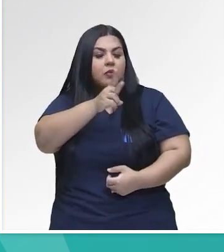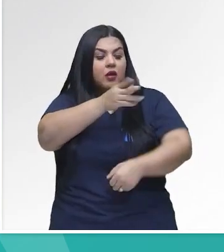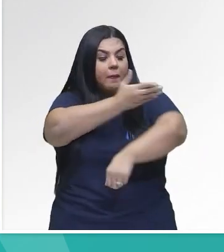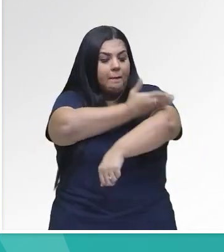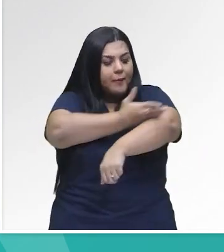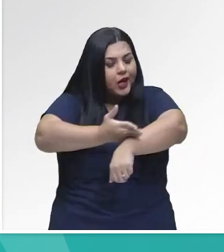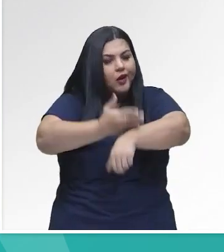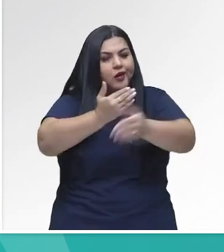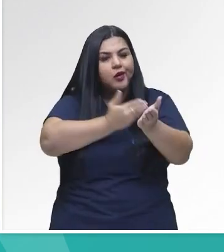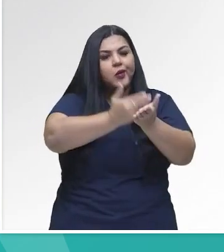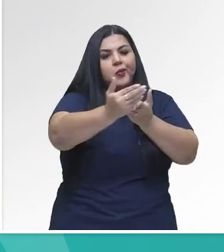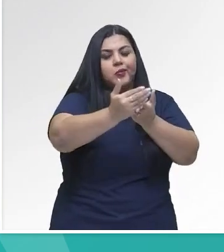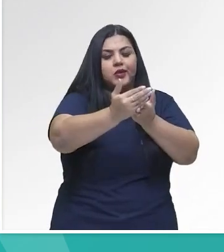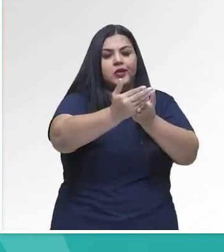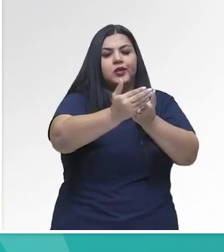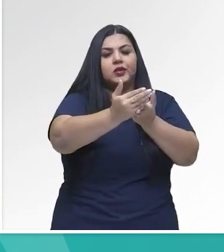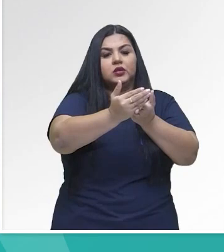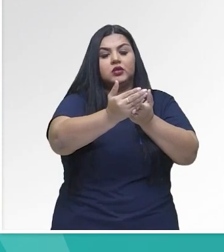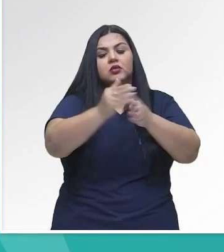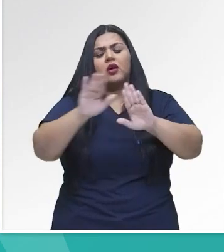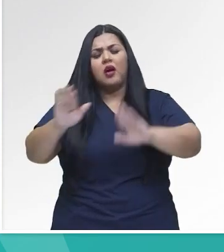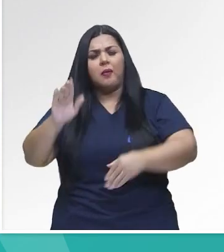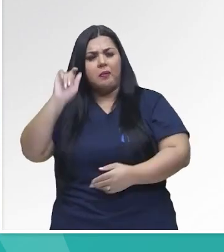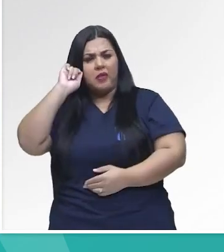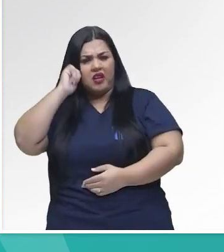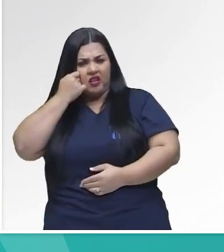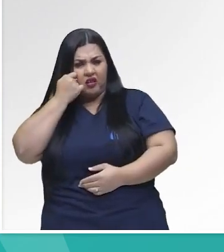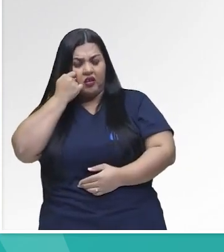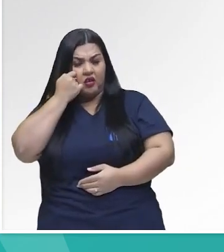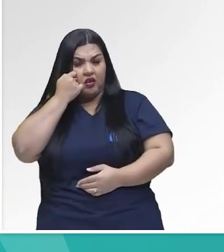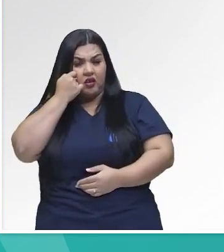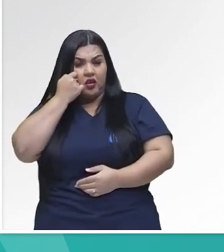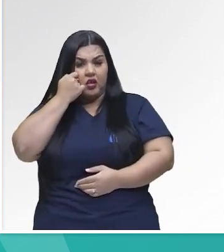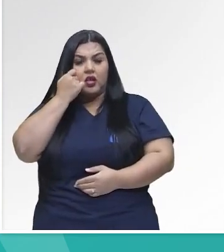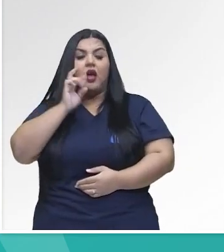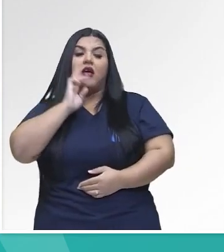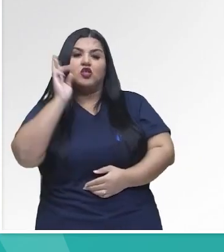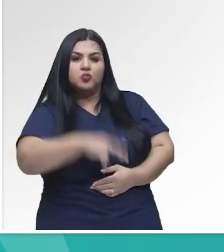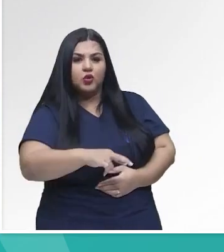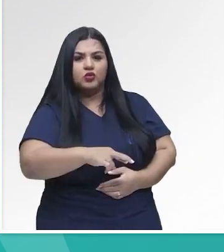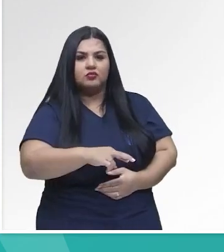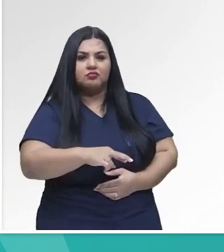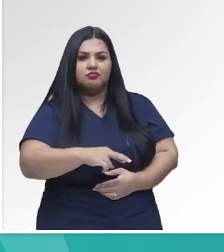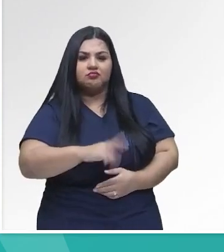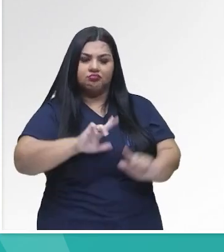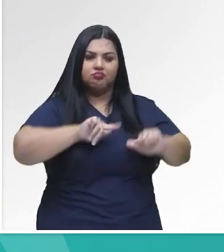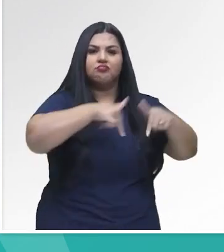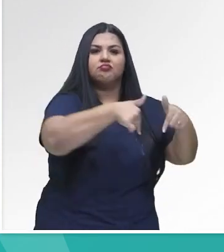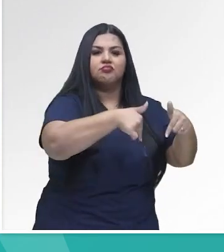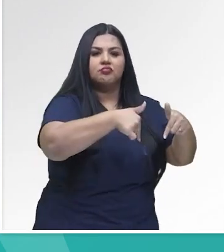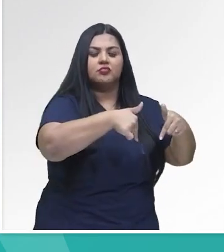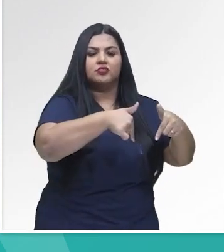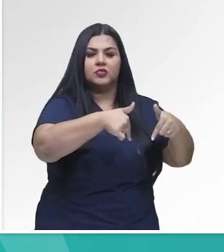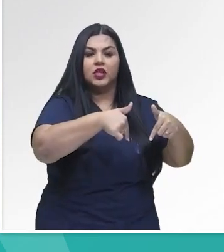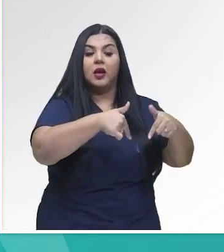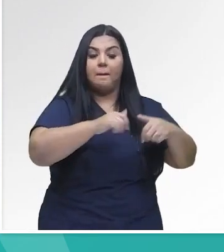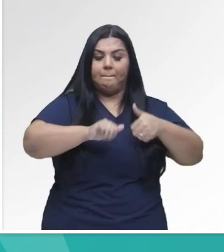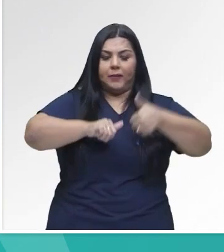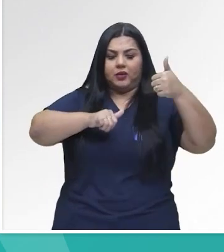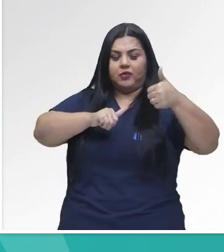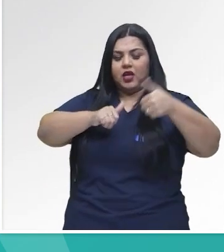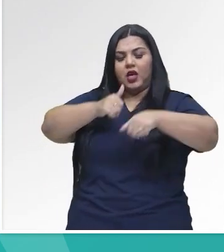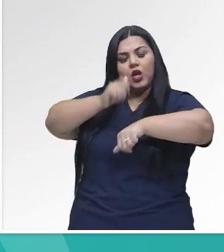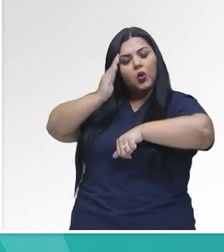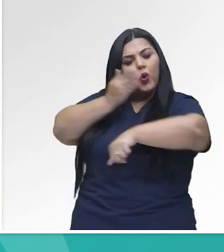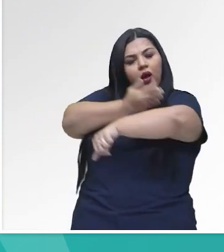lance. O lance das peças pretas não é considerado lance, é resposta. As brancas fazem o lance e as